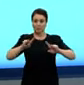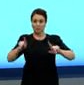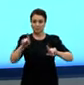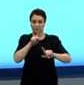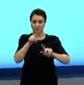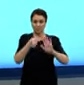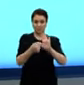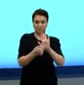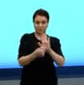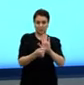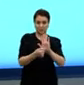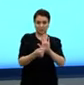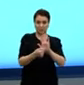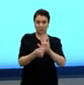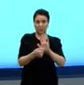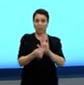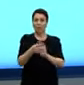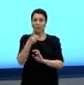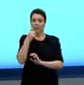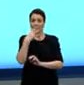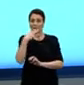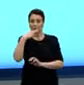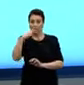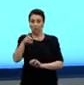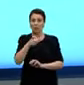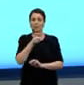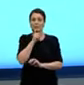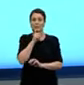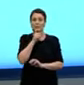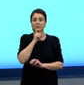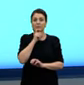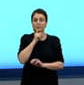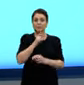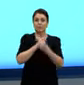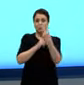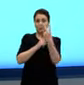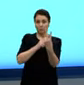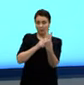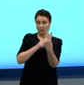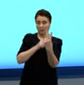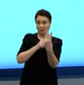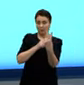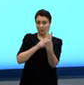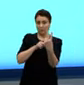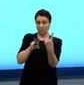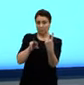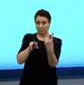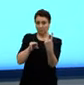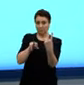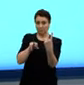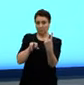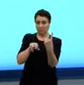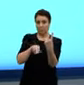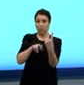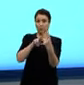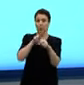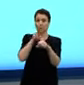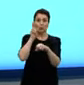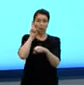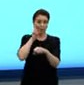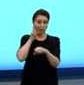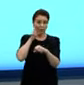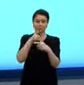o verde se duplica, ficam 2 cromátides irmãs. E aqui o rosa se divide e